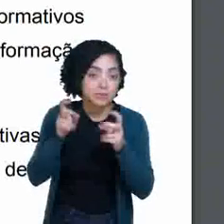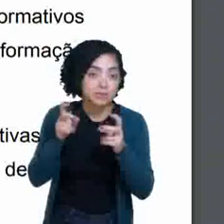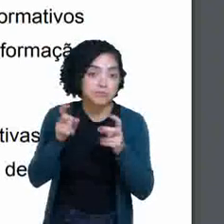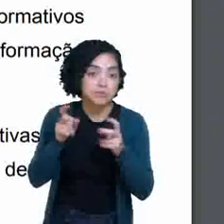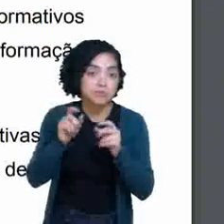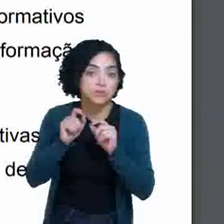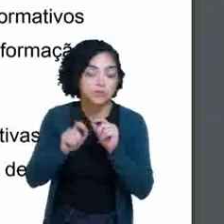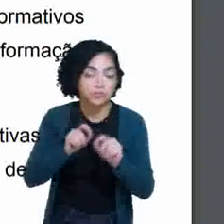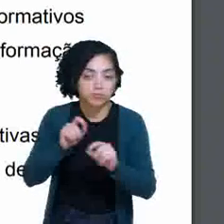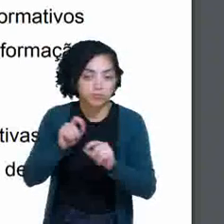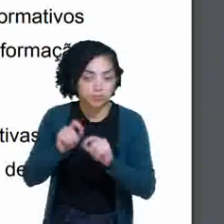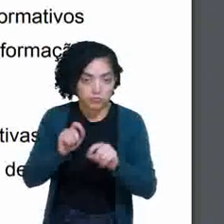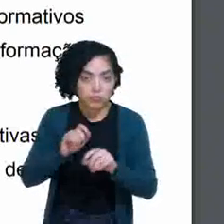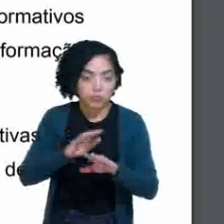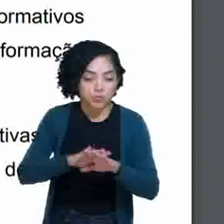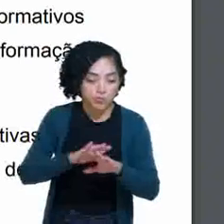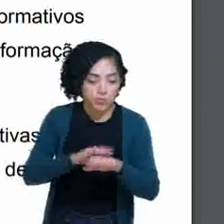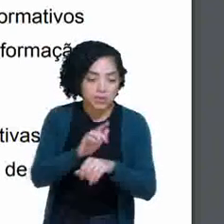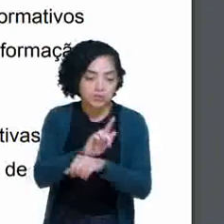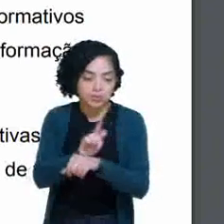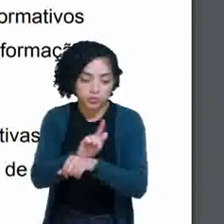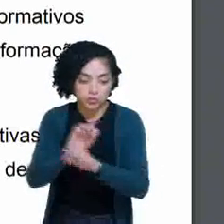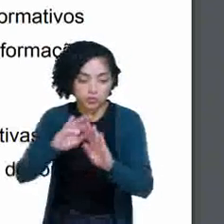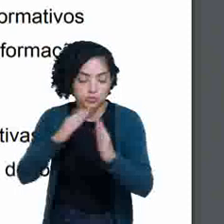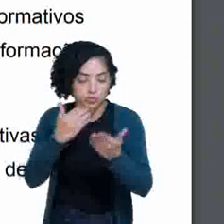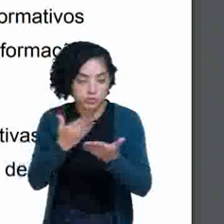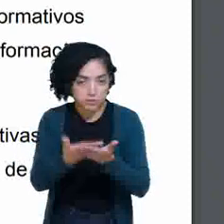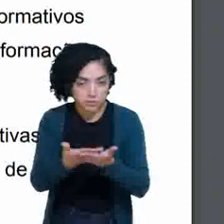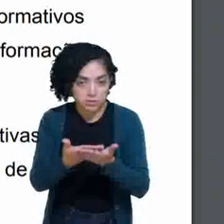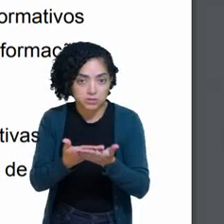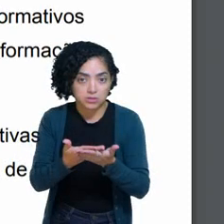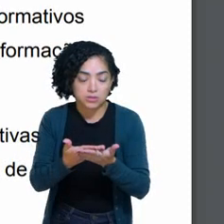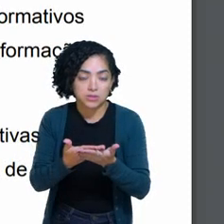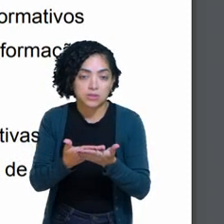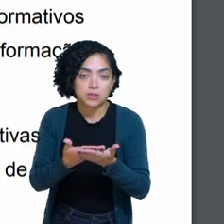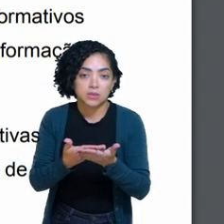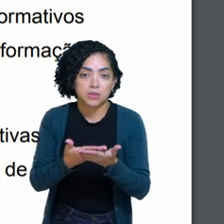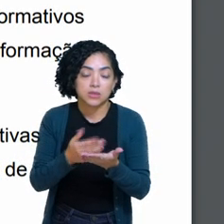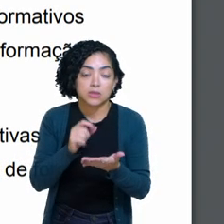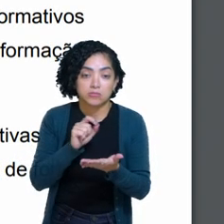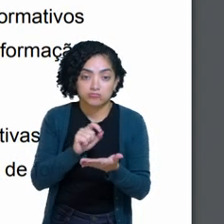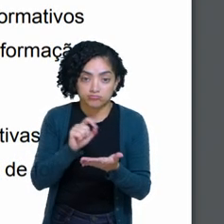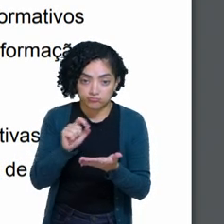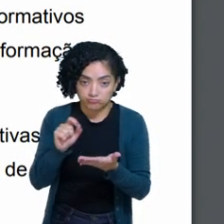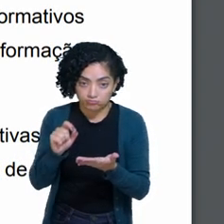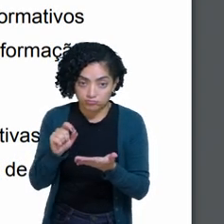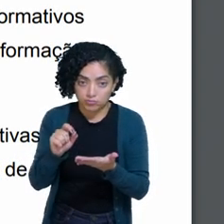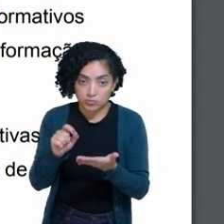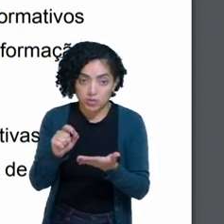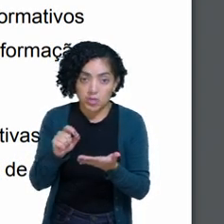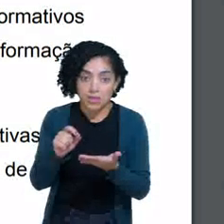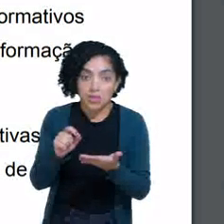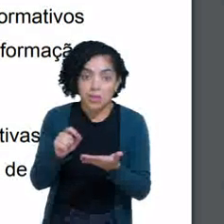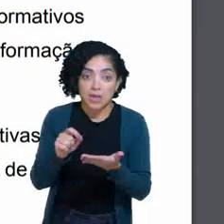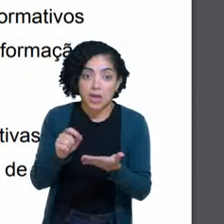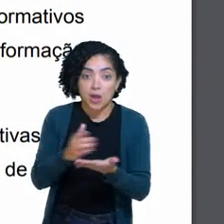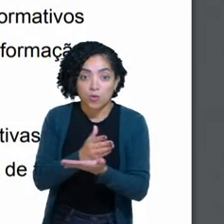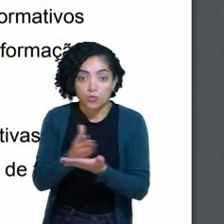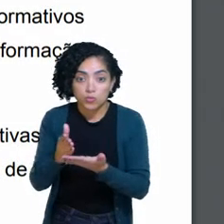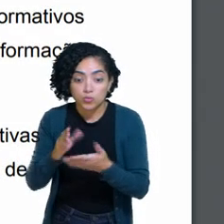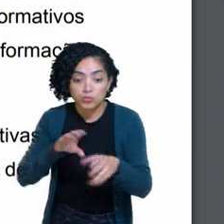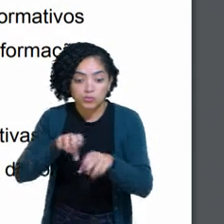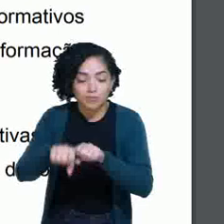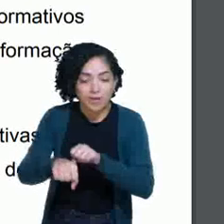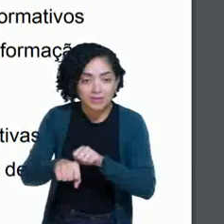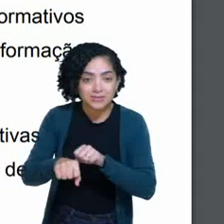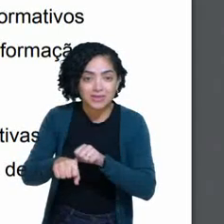sobretudo Por parte dos gestores escolares de que parte dos recém formados não estão preparados